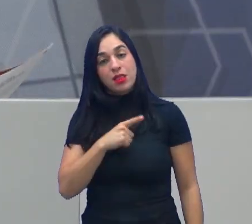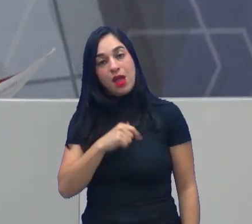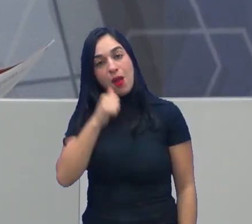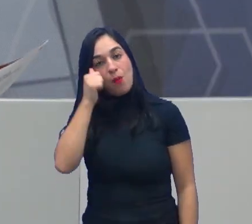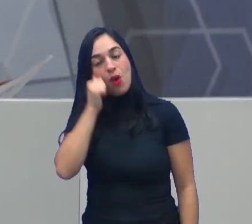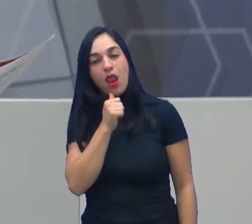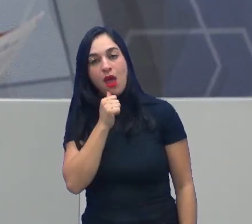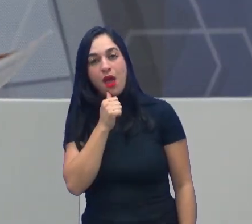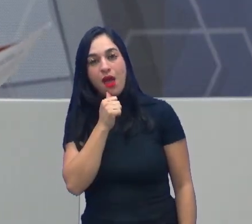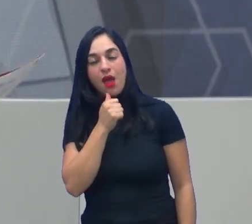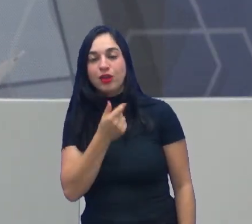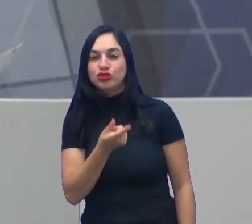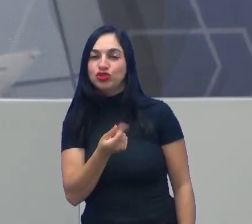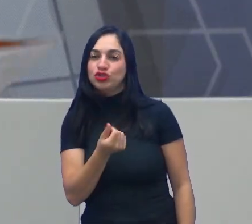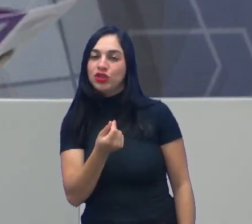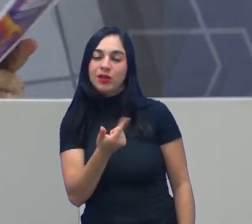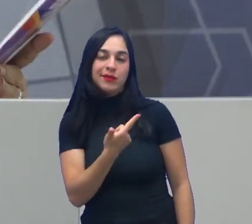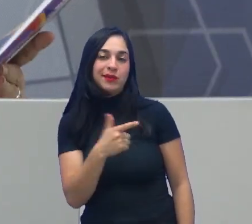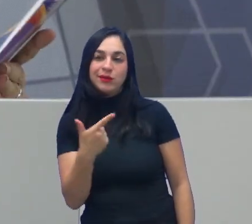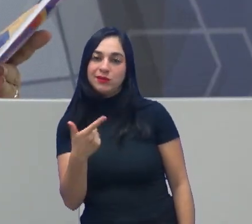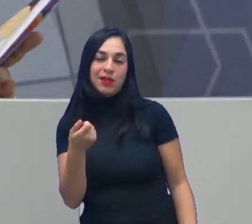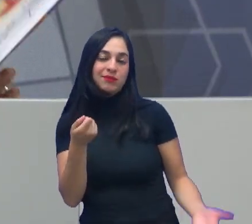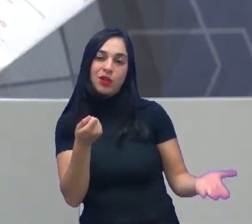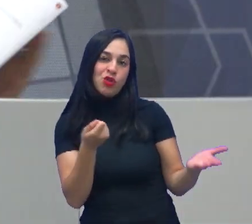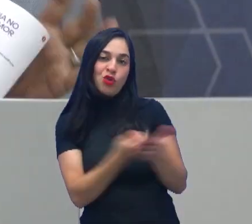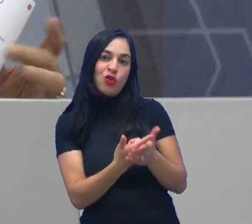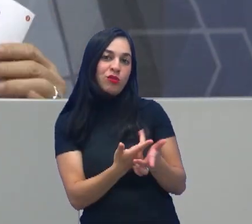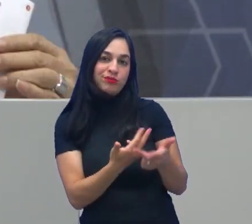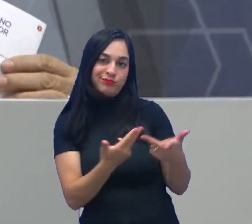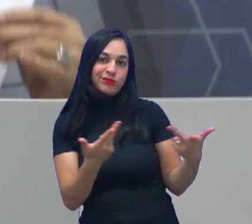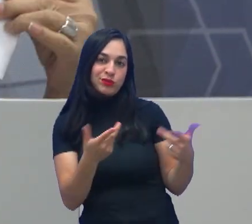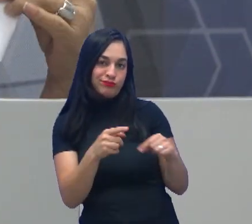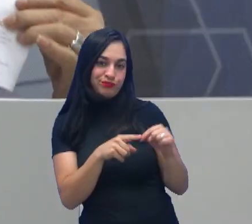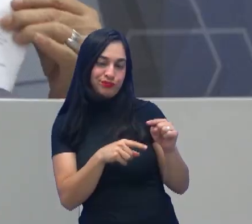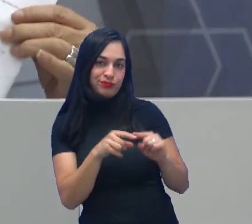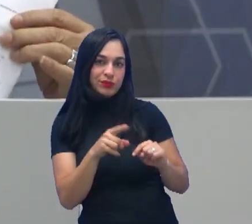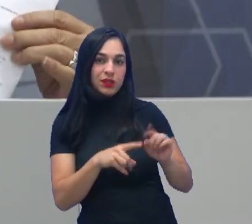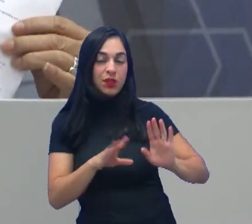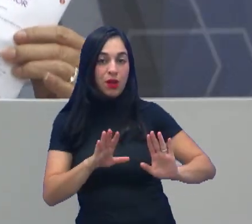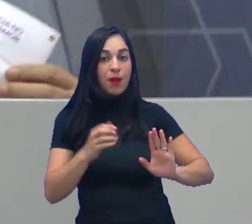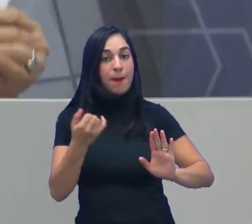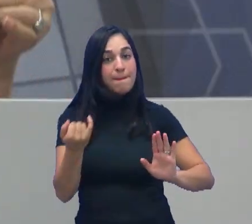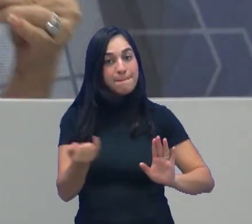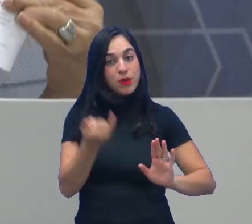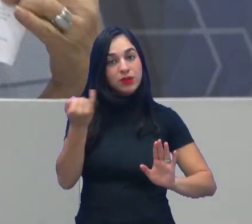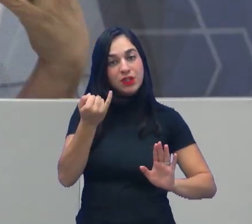têm dinheiro, né? E é importante que ela saiba onde conseguir